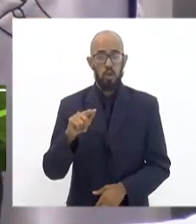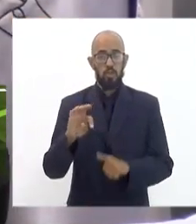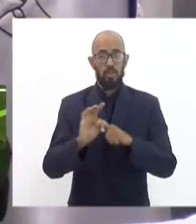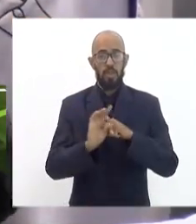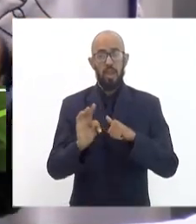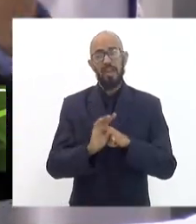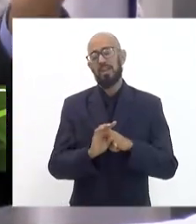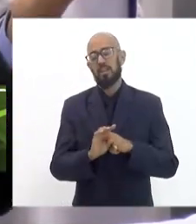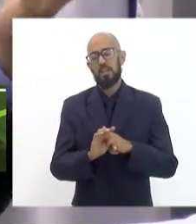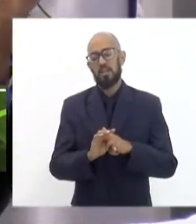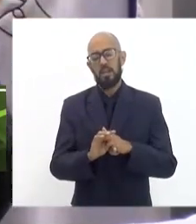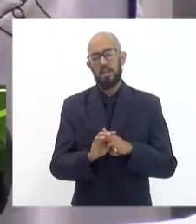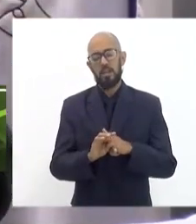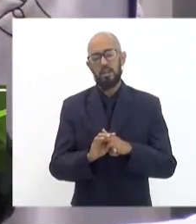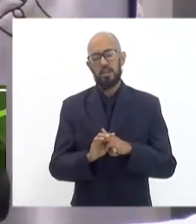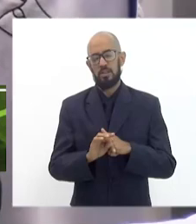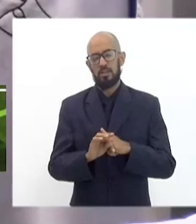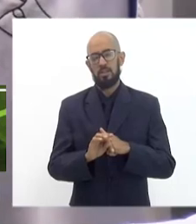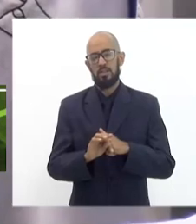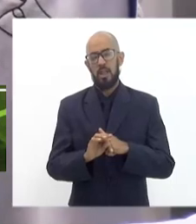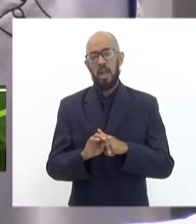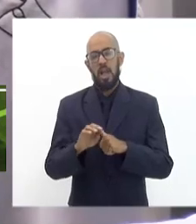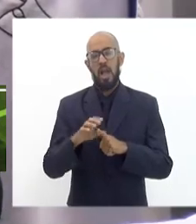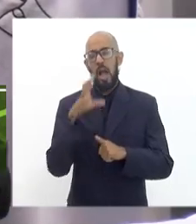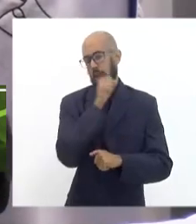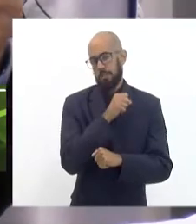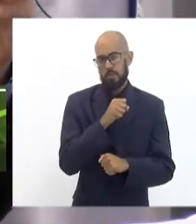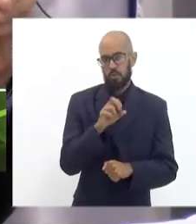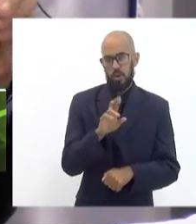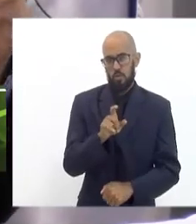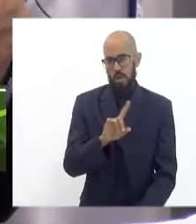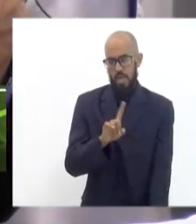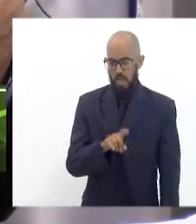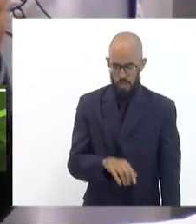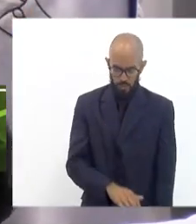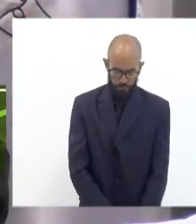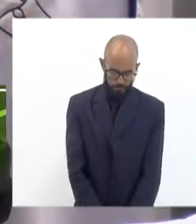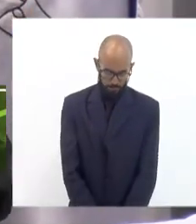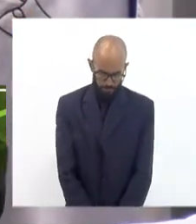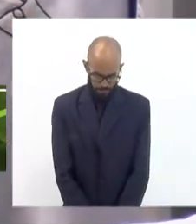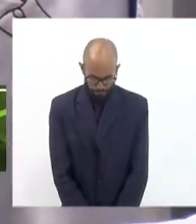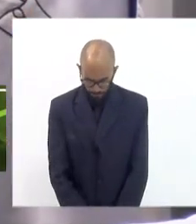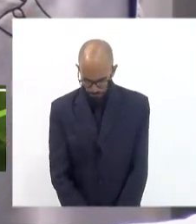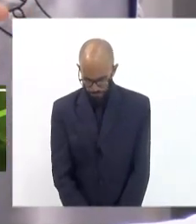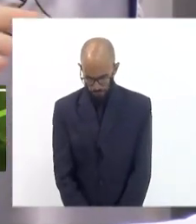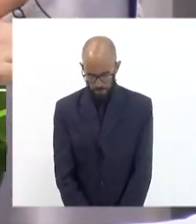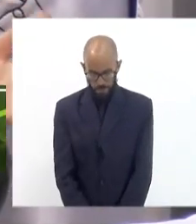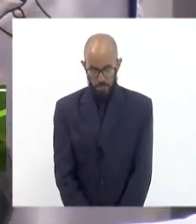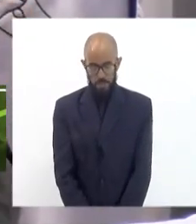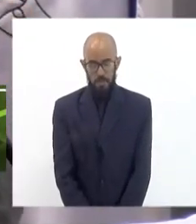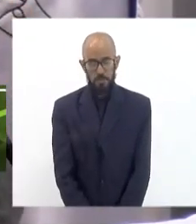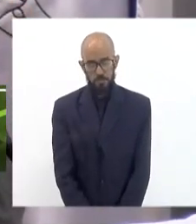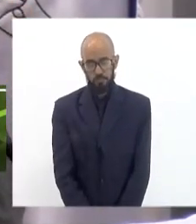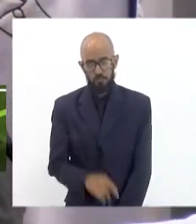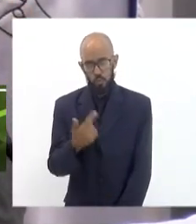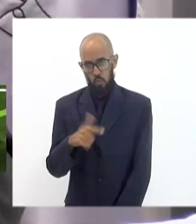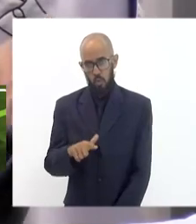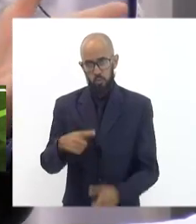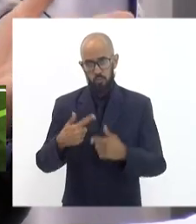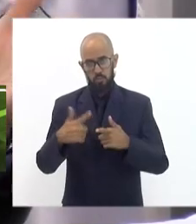mais conhecimento teórico que tenha então é essa questão e a outra questão